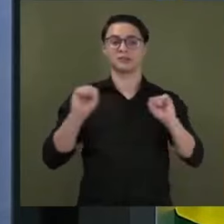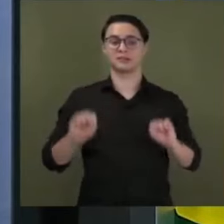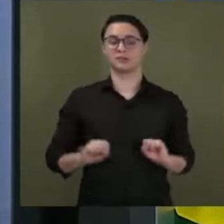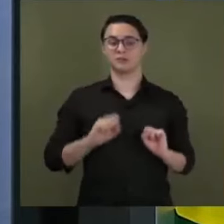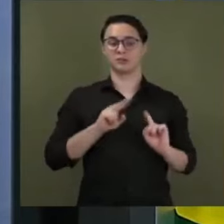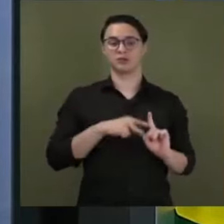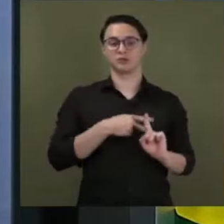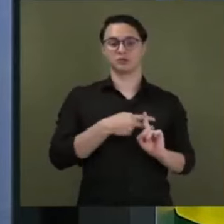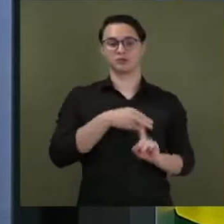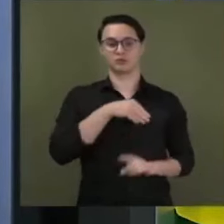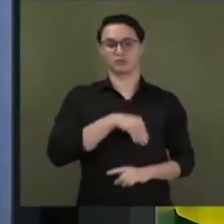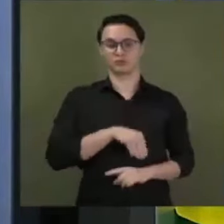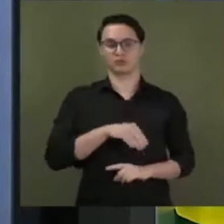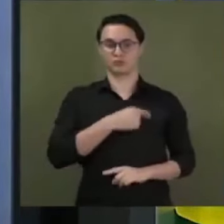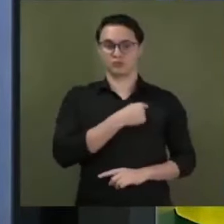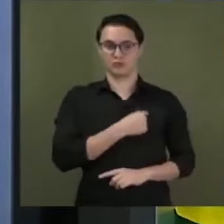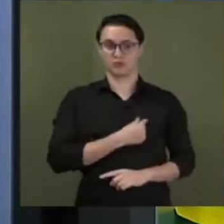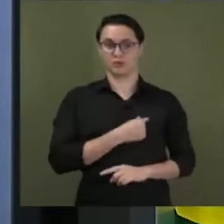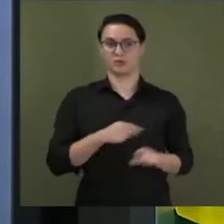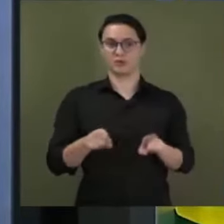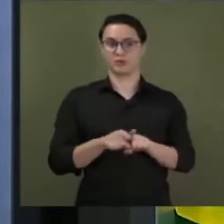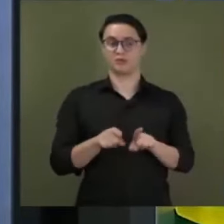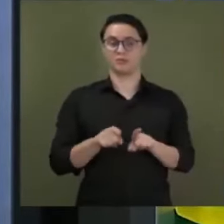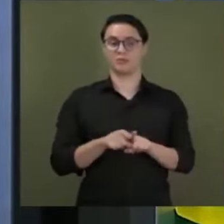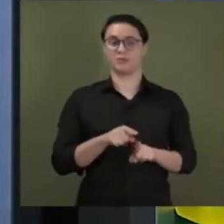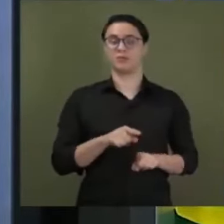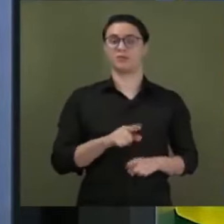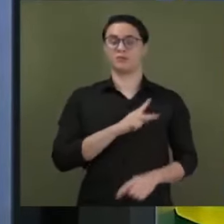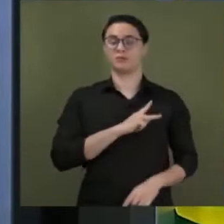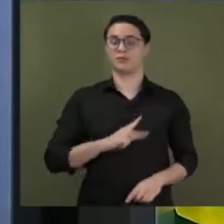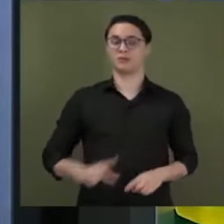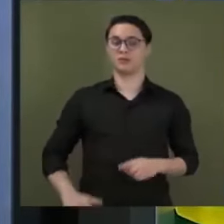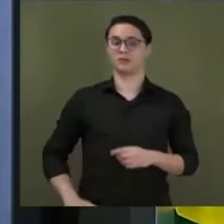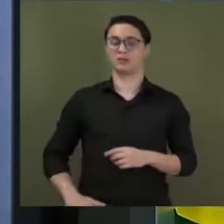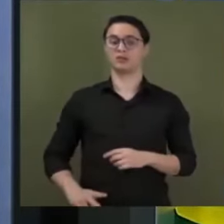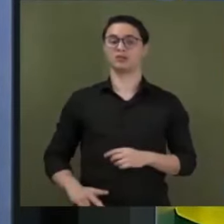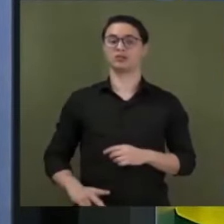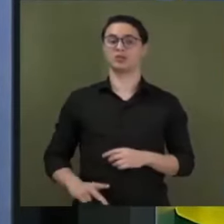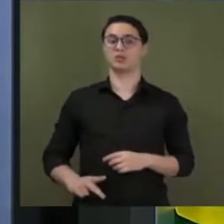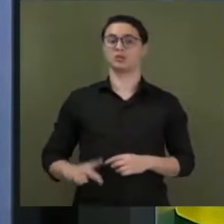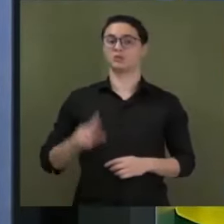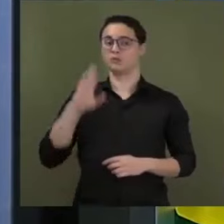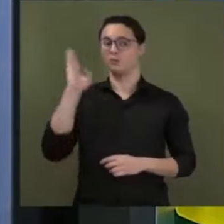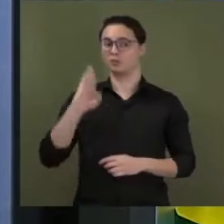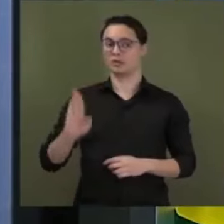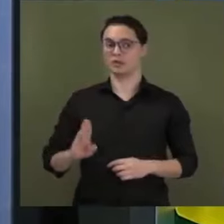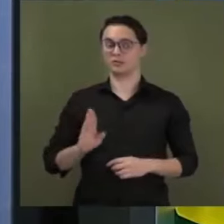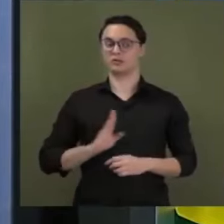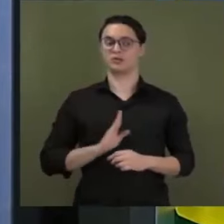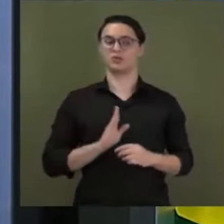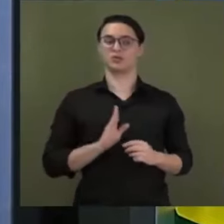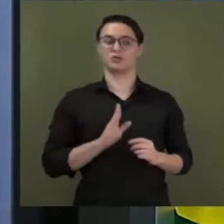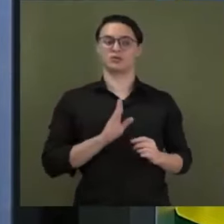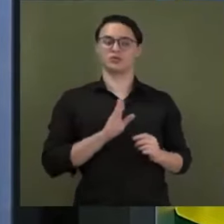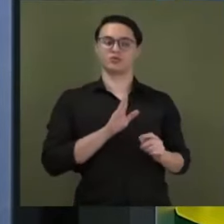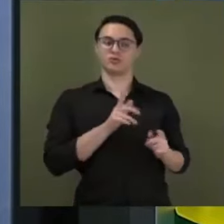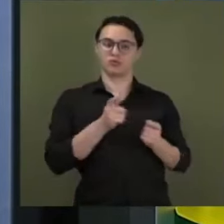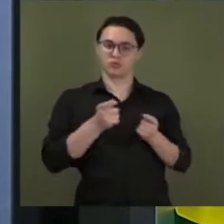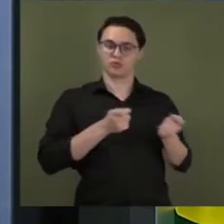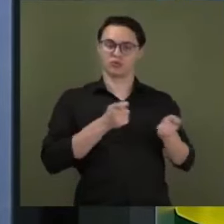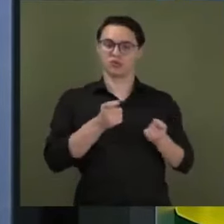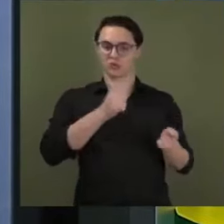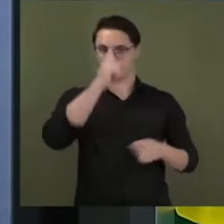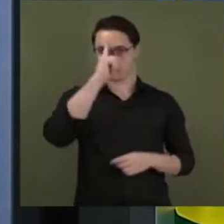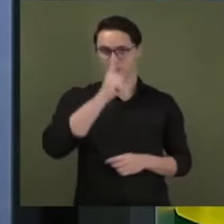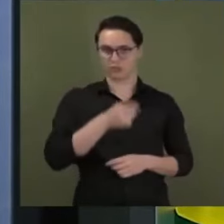e a prevalência do poder civil do Presidente da República sobre o poder militar nunca houve isso no Brasil o